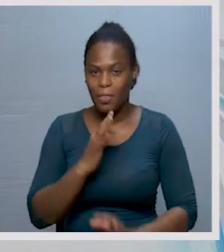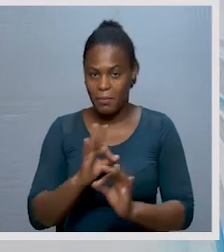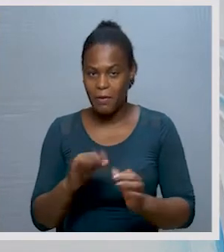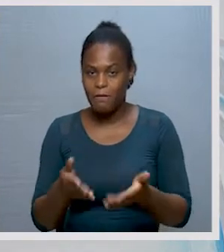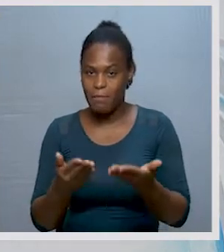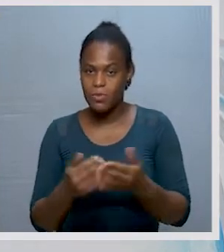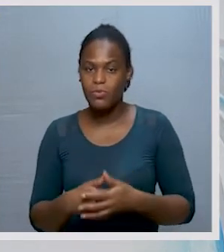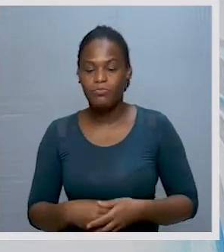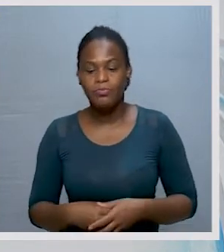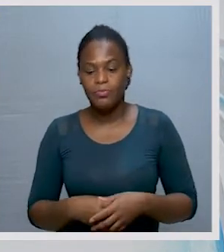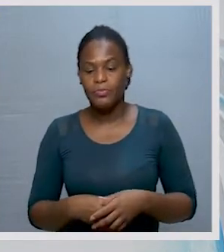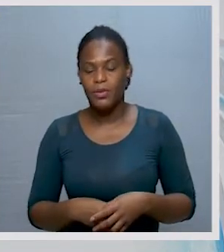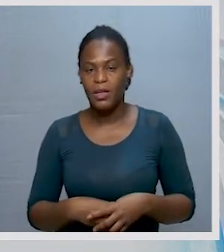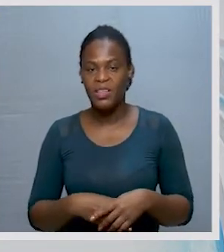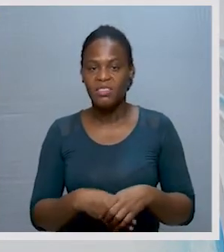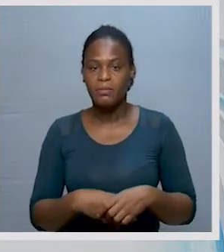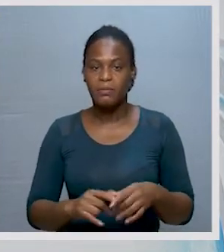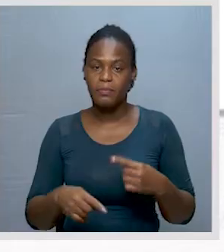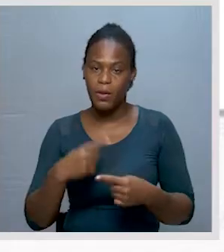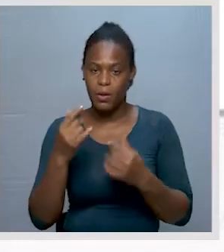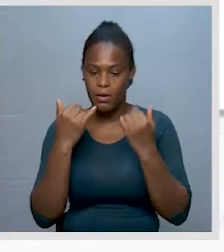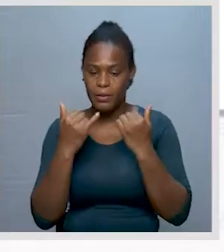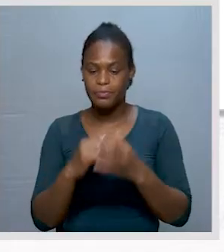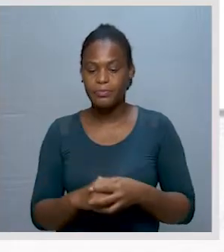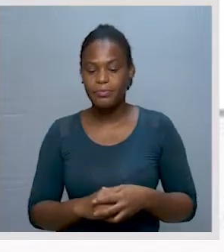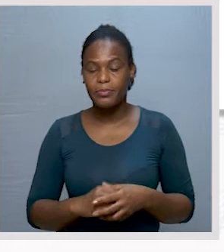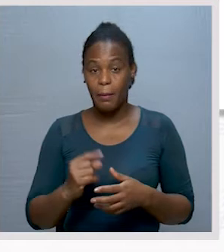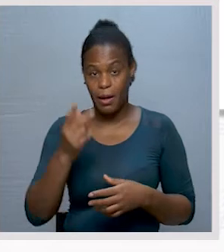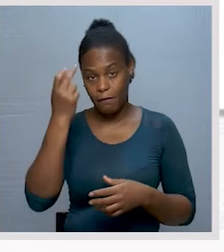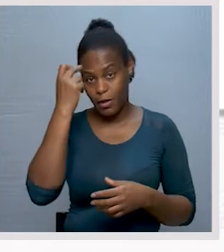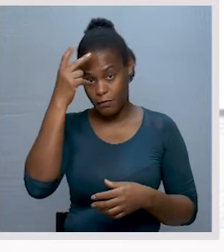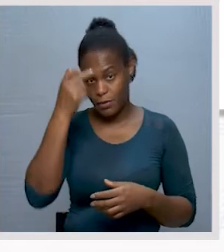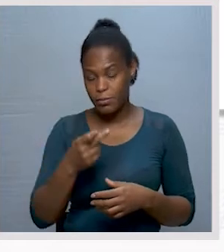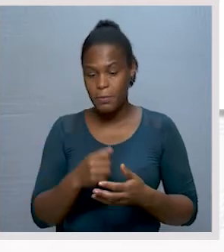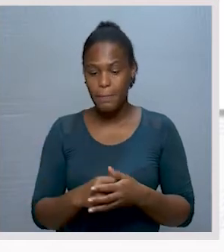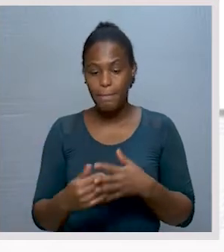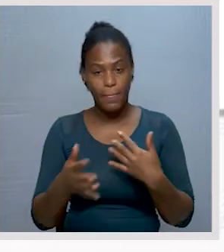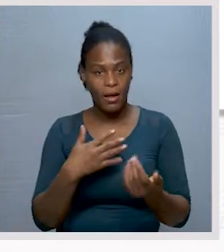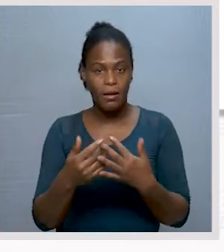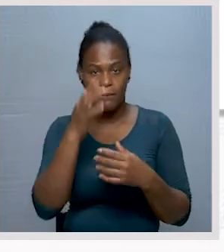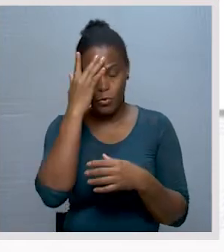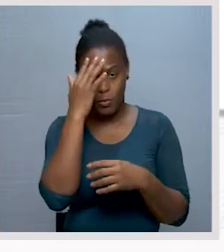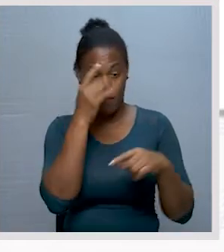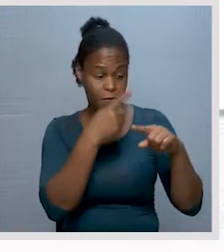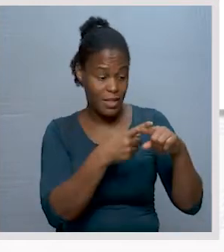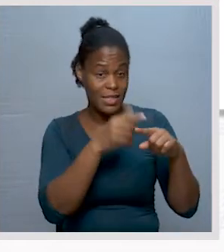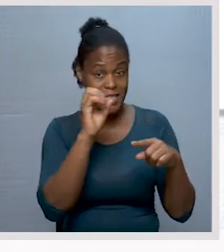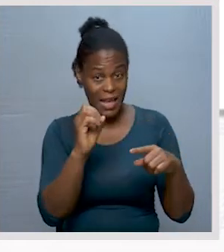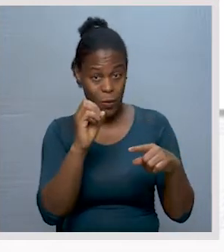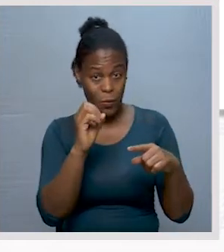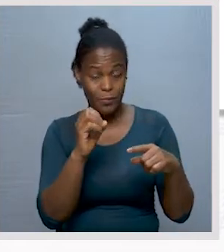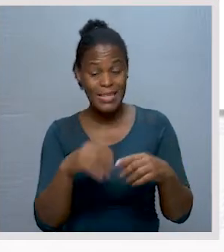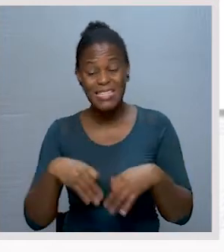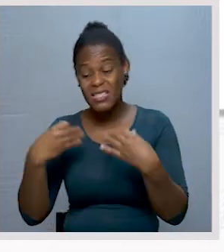vamos avançando. Outra dica para fixar: qualquer número multiplicado por 0 é sempre